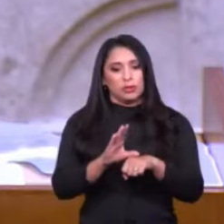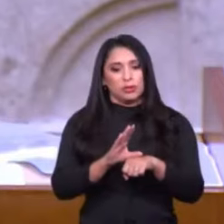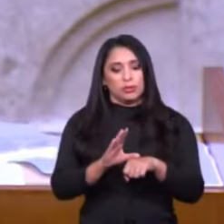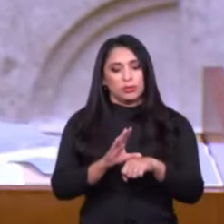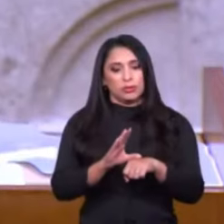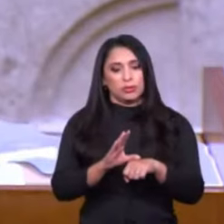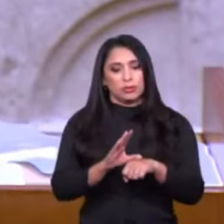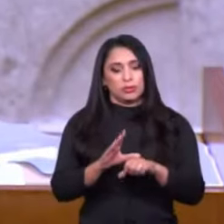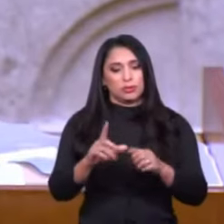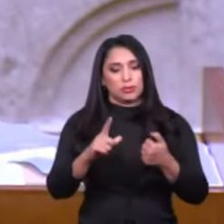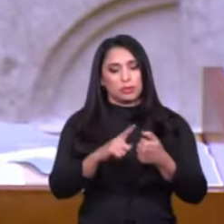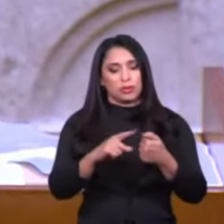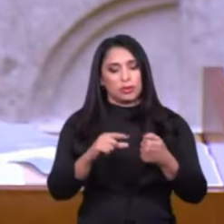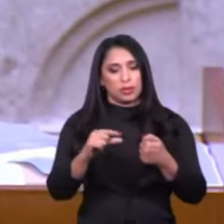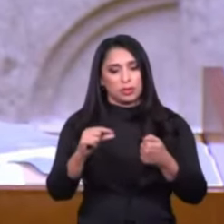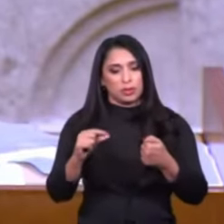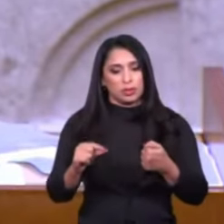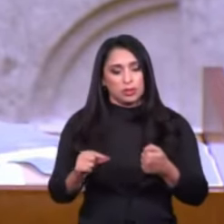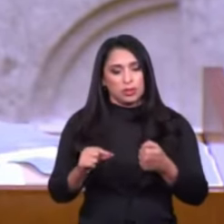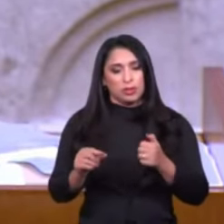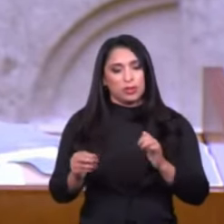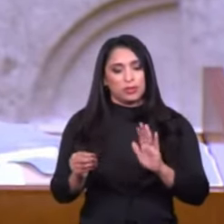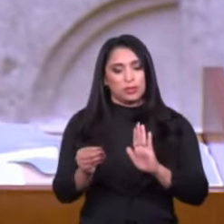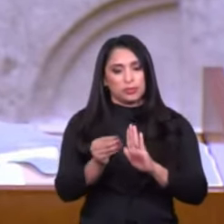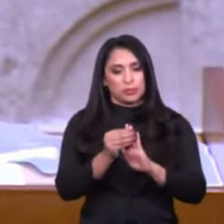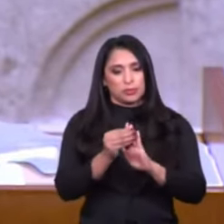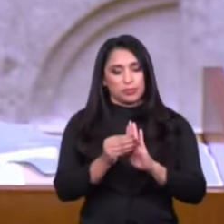o dispositivo impugnado,